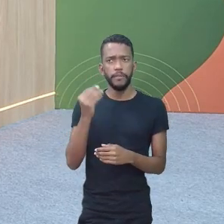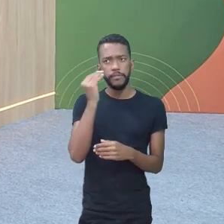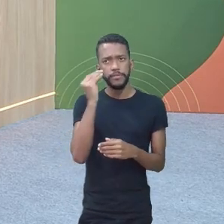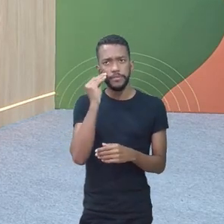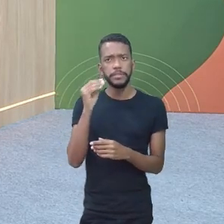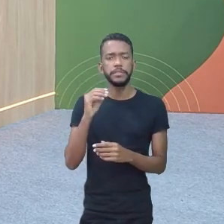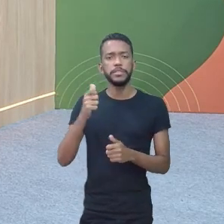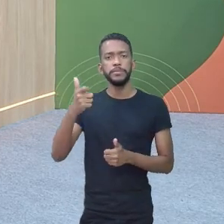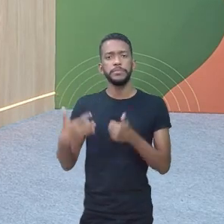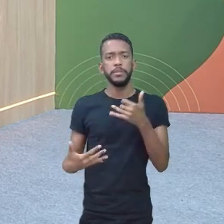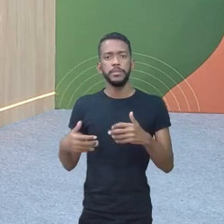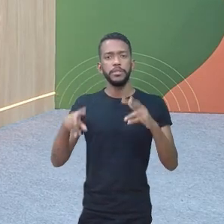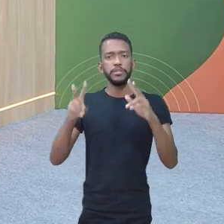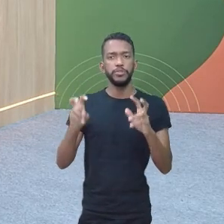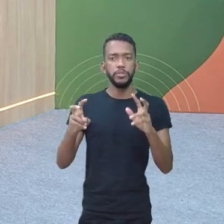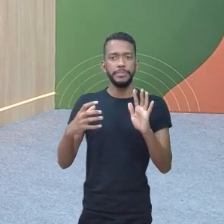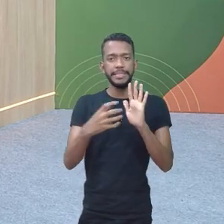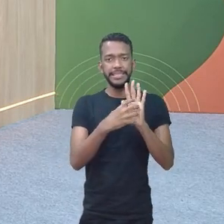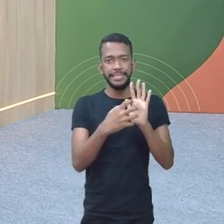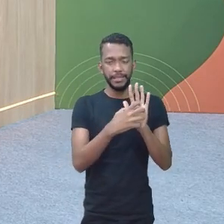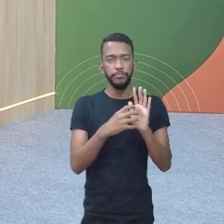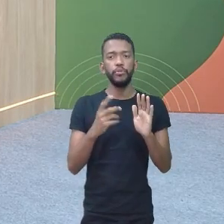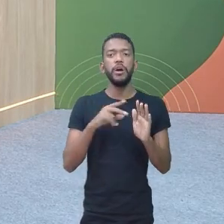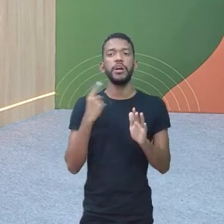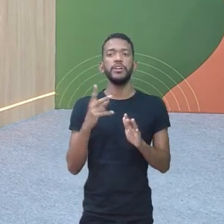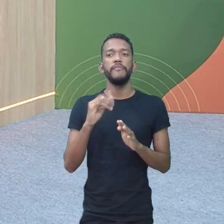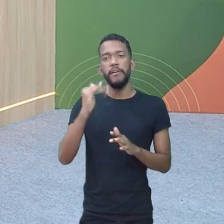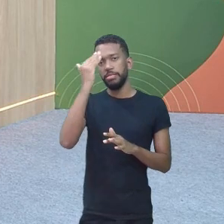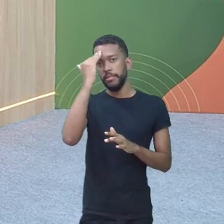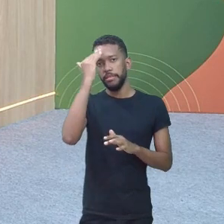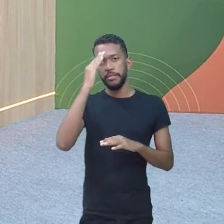vai entender um pouquinho mais sobre